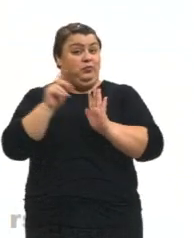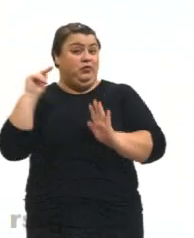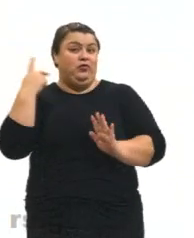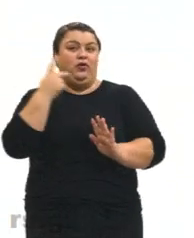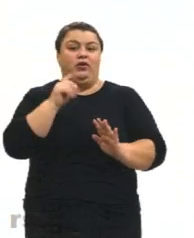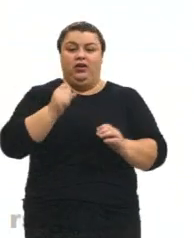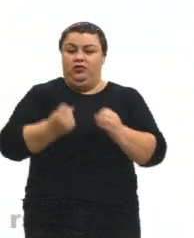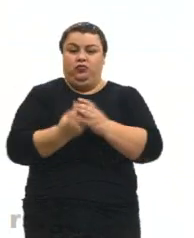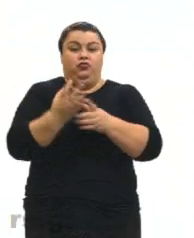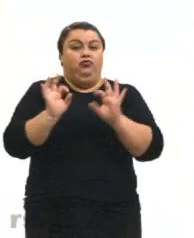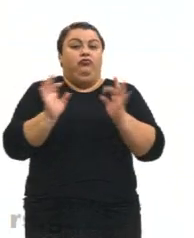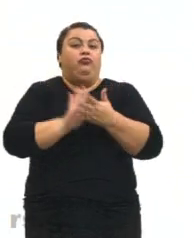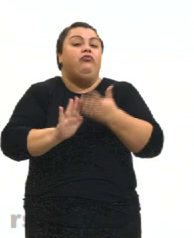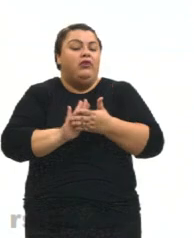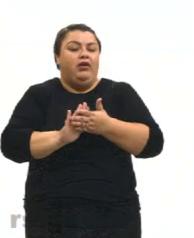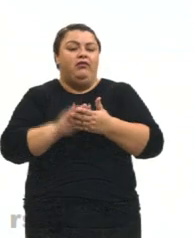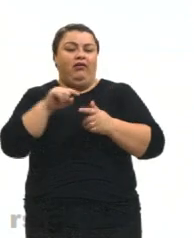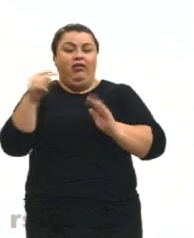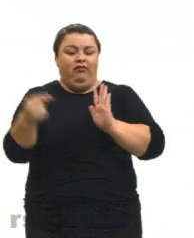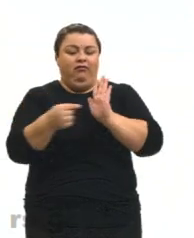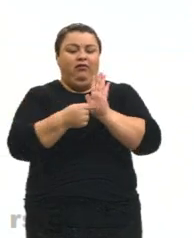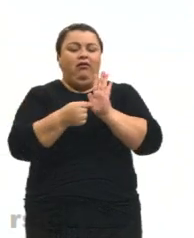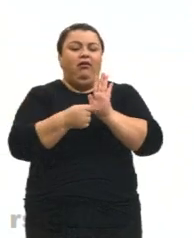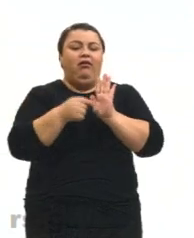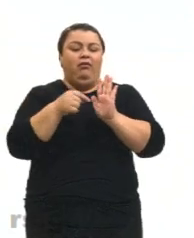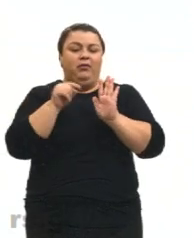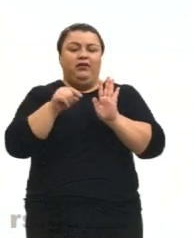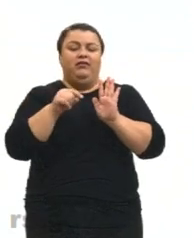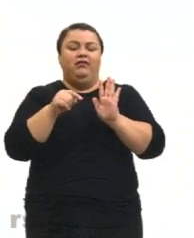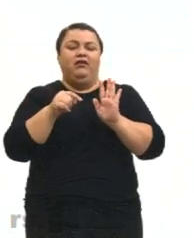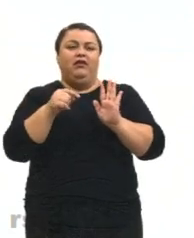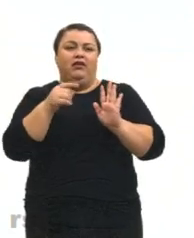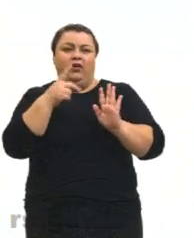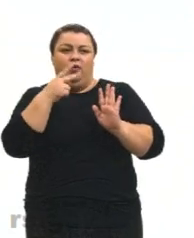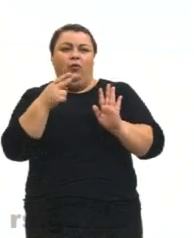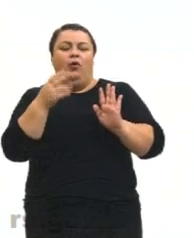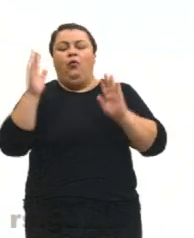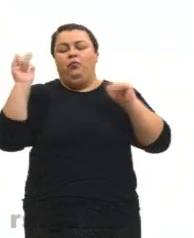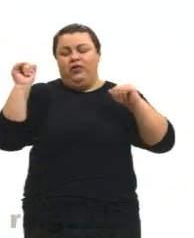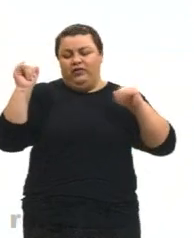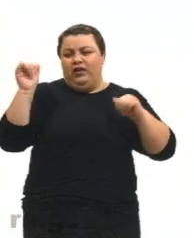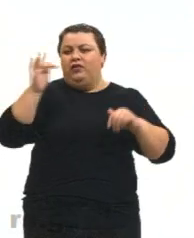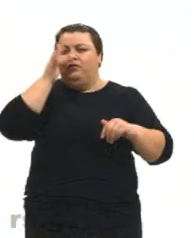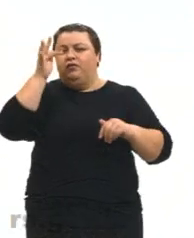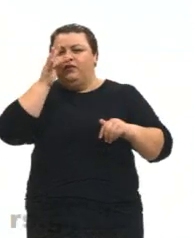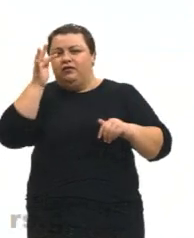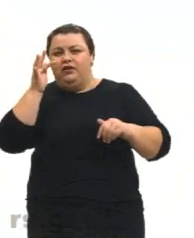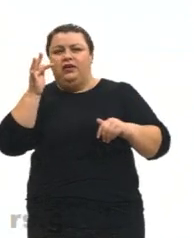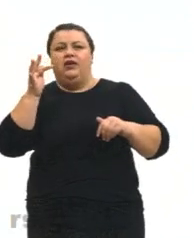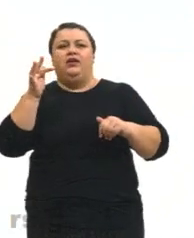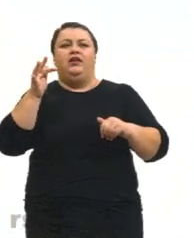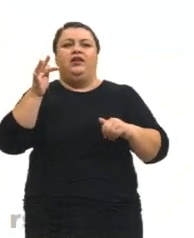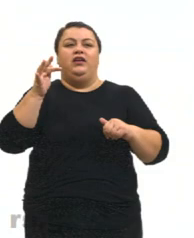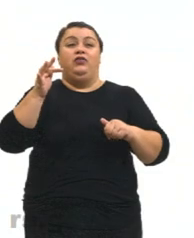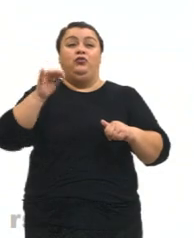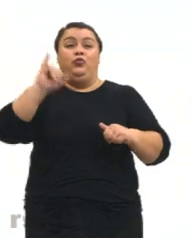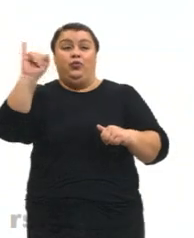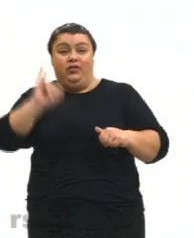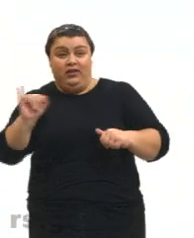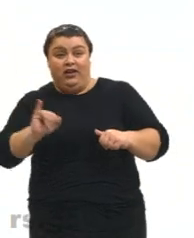não surgiu do nada e ela vai aparecer assim como o espanhol o francês o italiano eo romeno